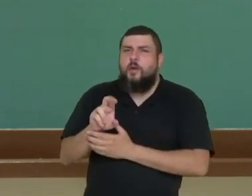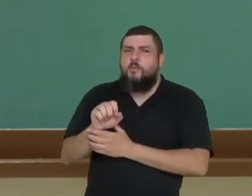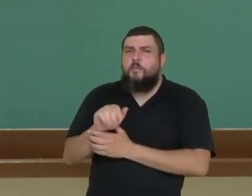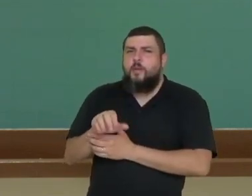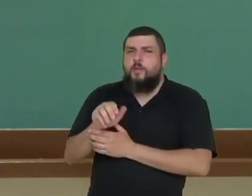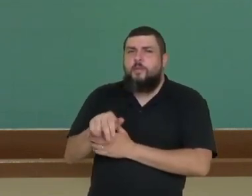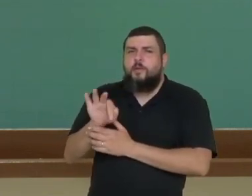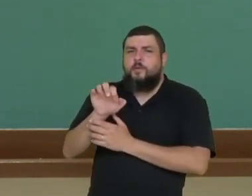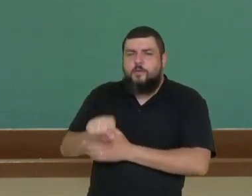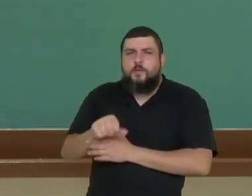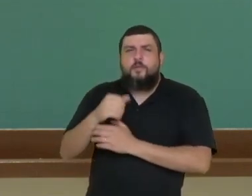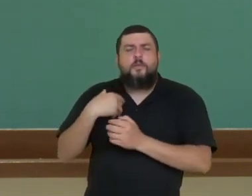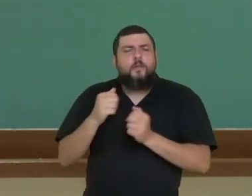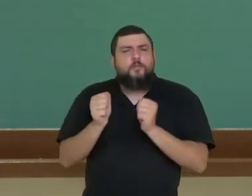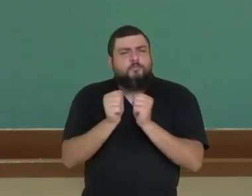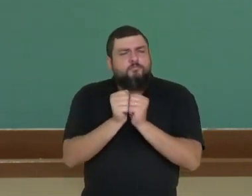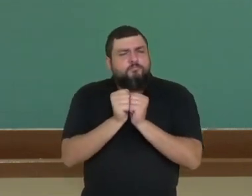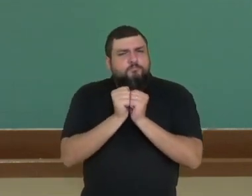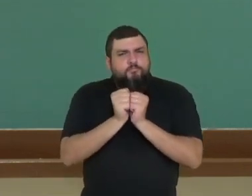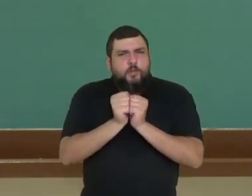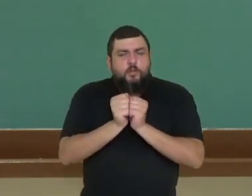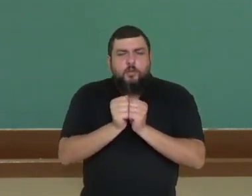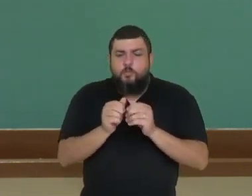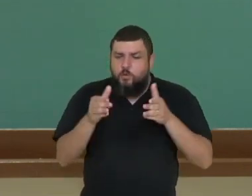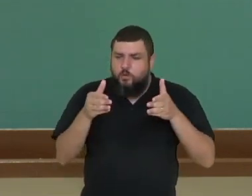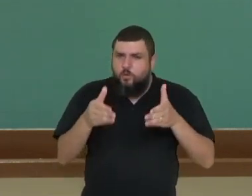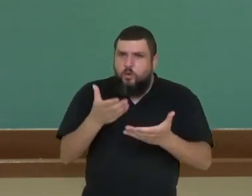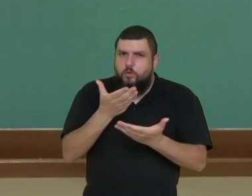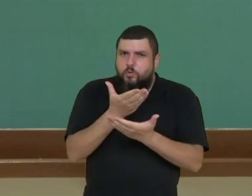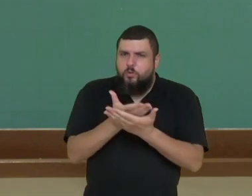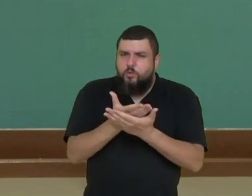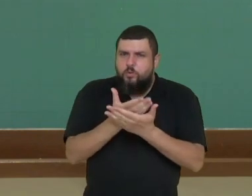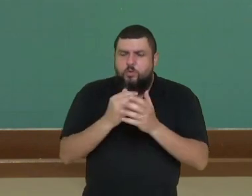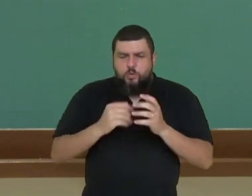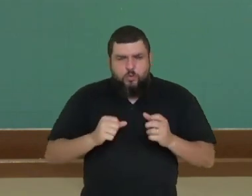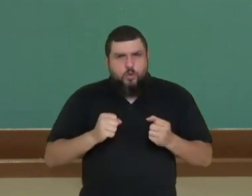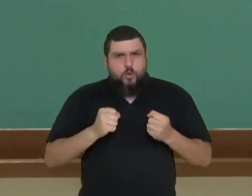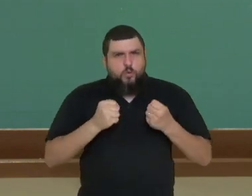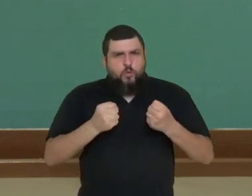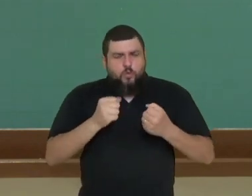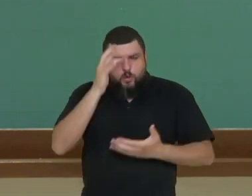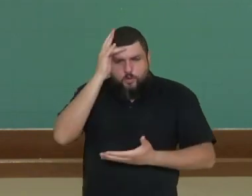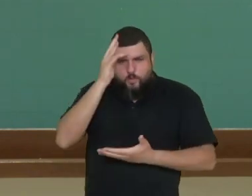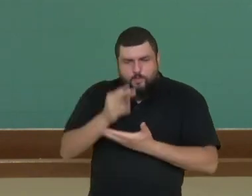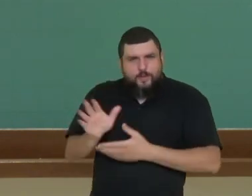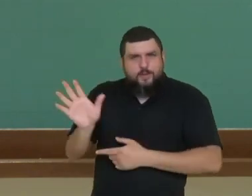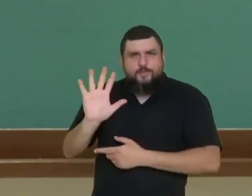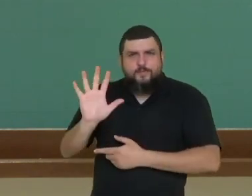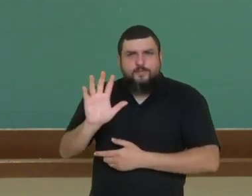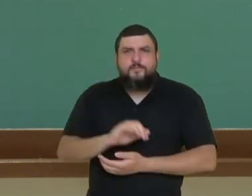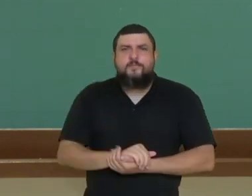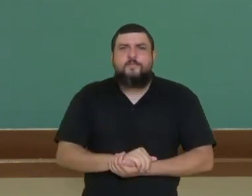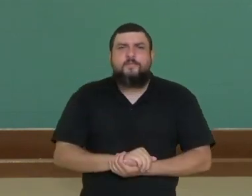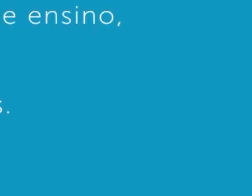professor Roberto, sempre junto comigo. Foco nos estudos, força, fé no coração. Até breve, valeu!